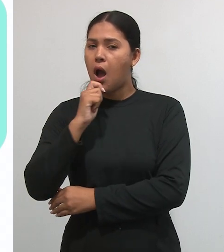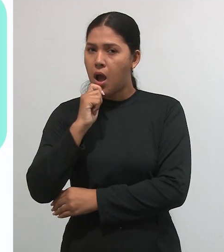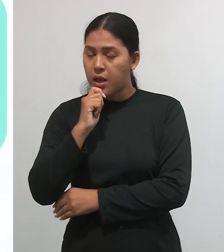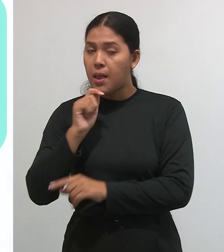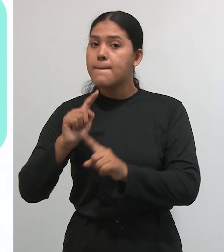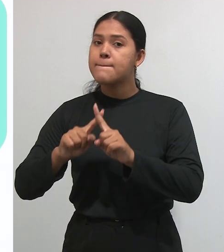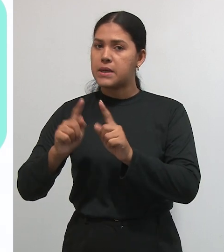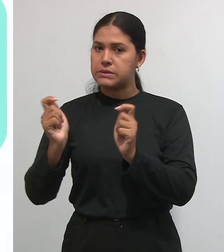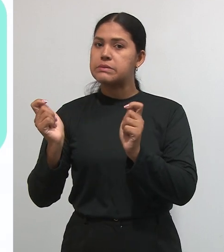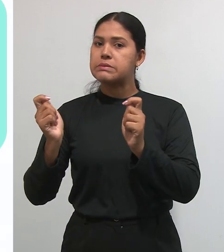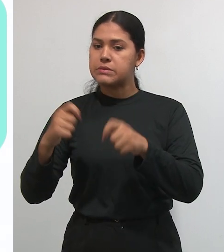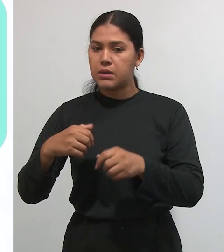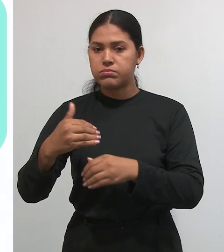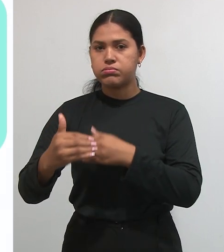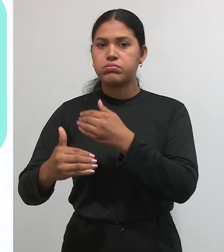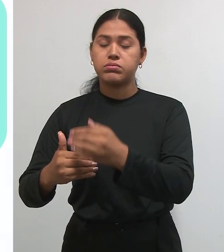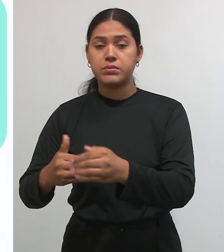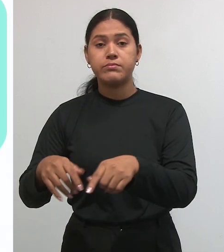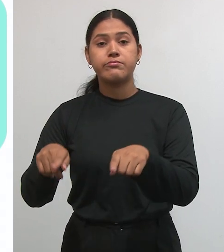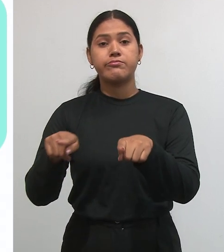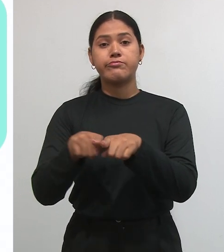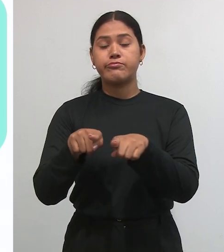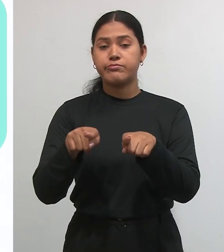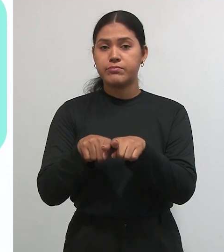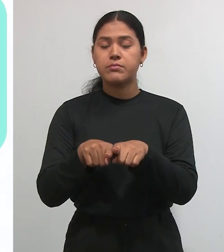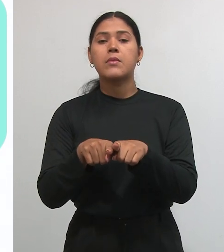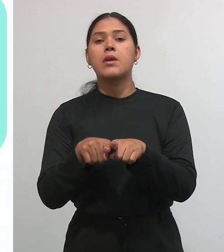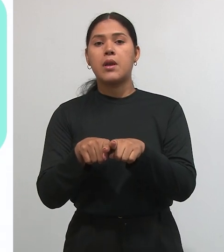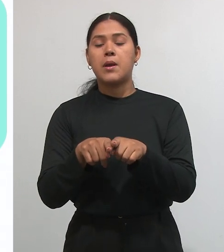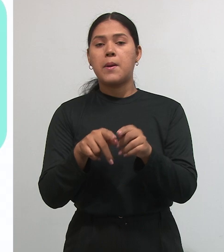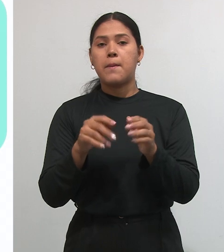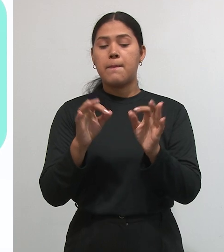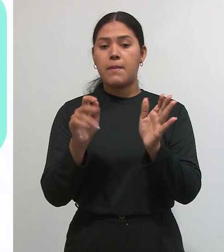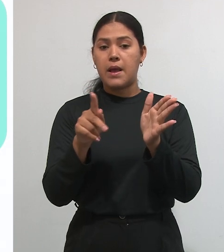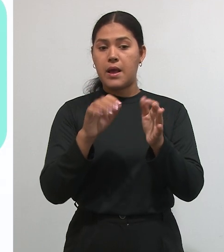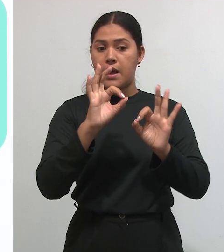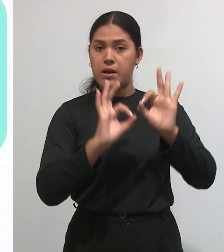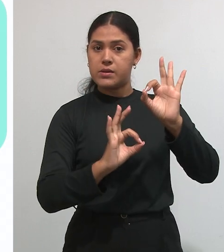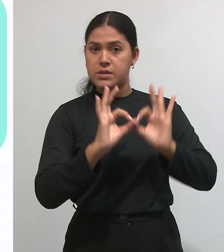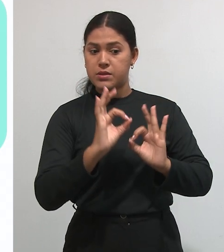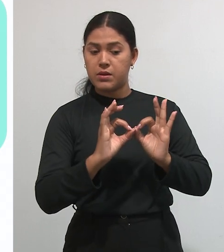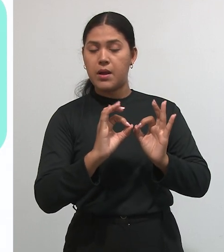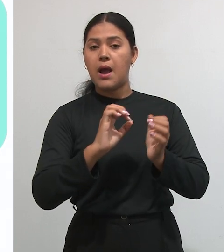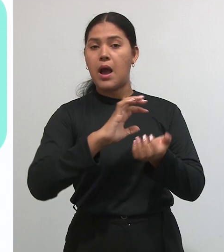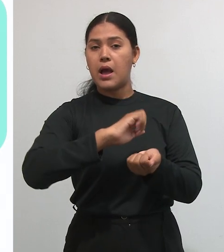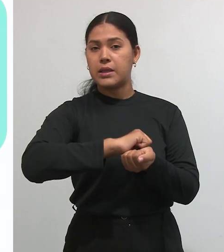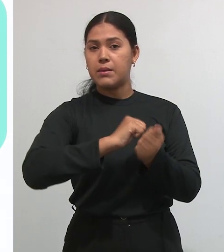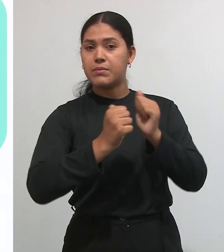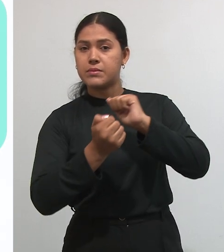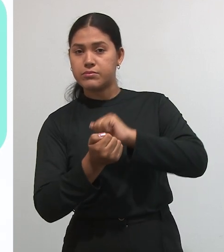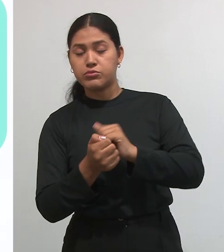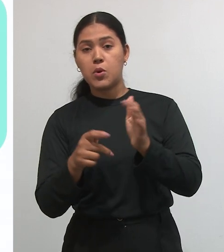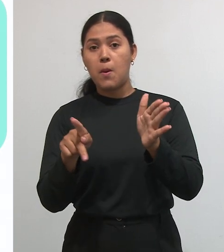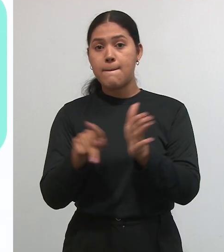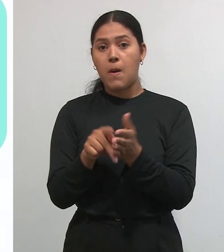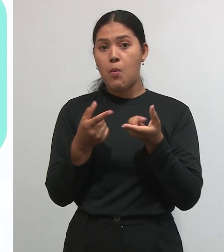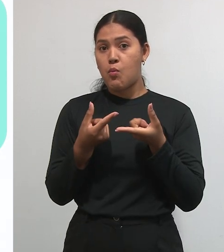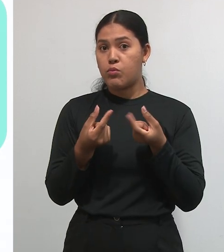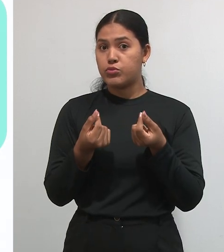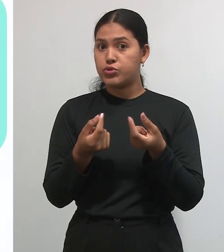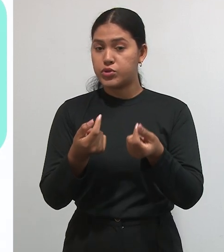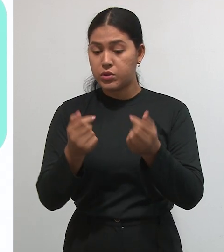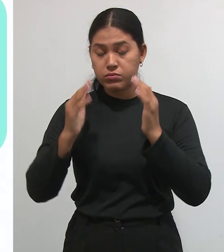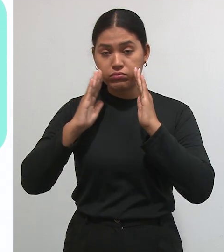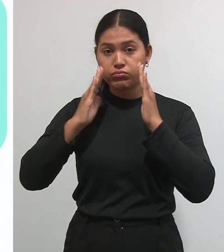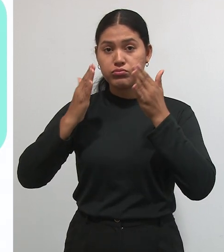né? E também aborda sobre o quê? A edição pela União de normas para quê? Para consolidação das contas públicas.